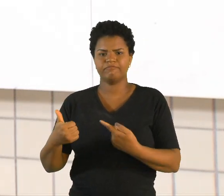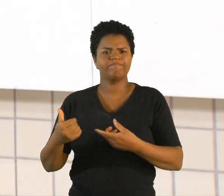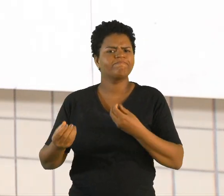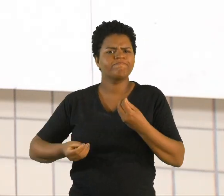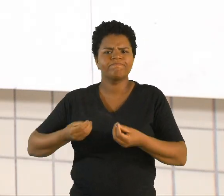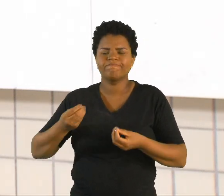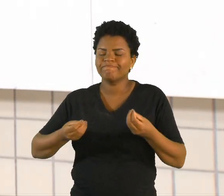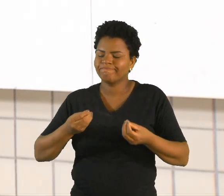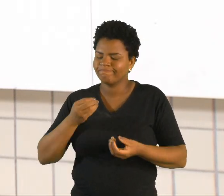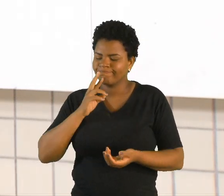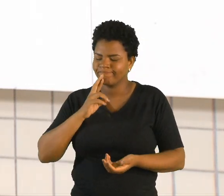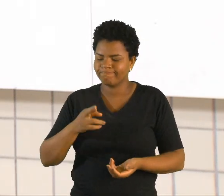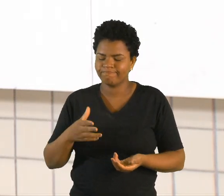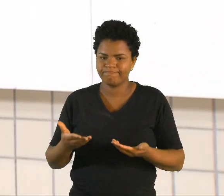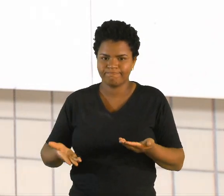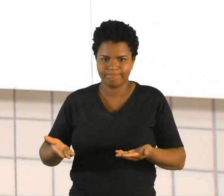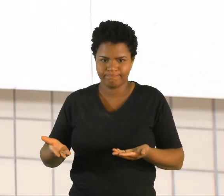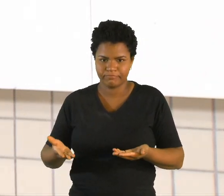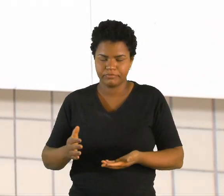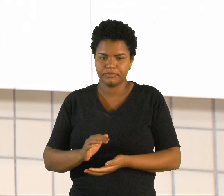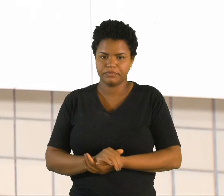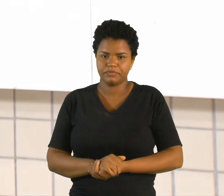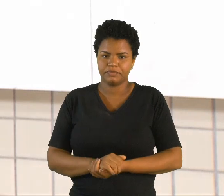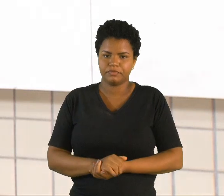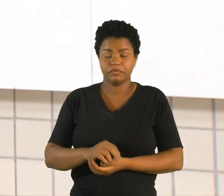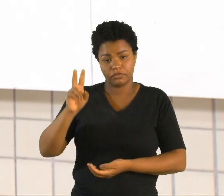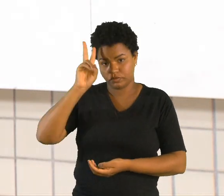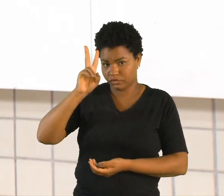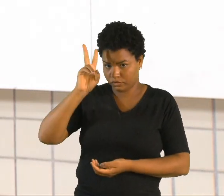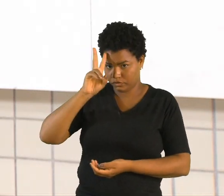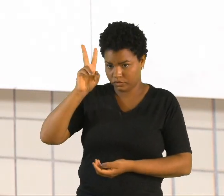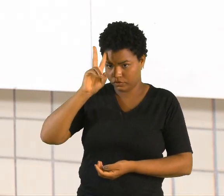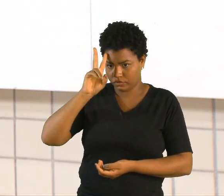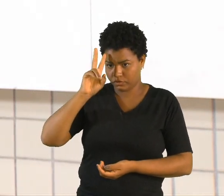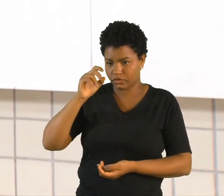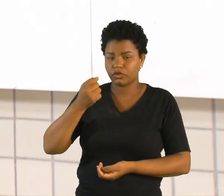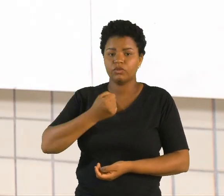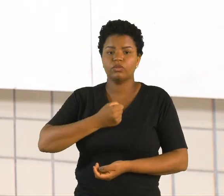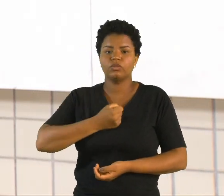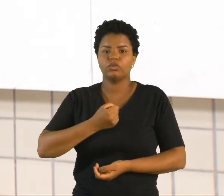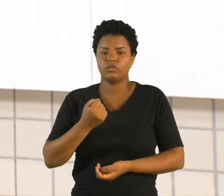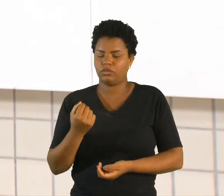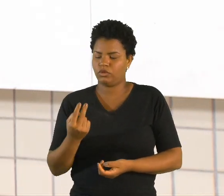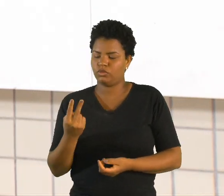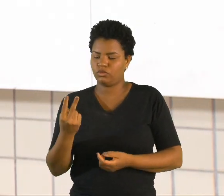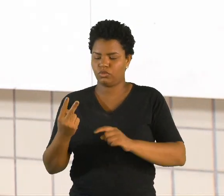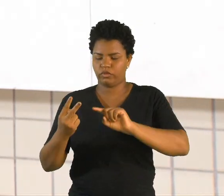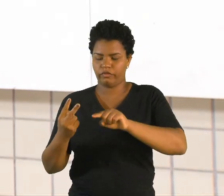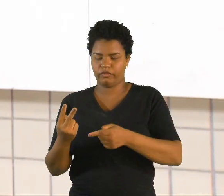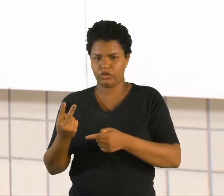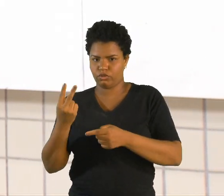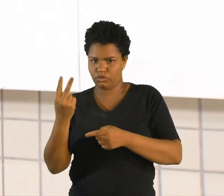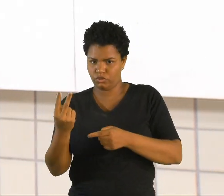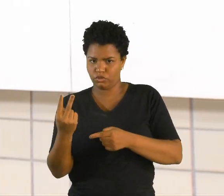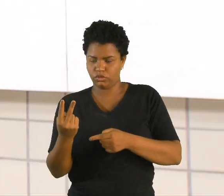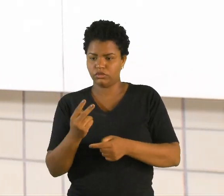isso, professora? Lembra, olha só, 2 números. Isso aqui eu vou ler como